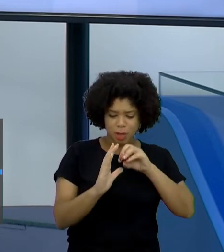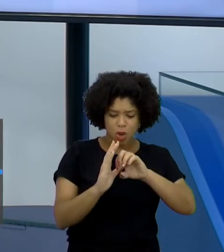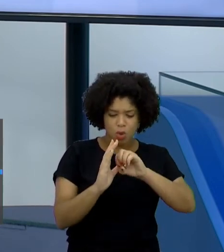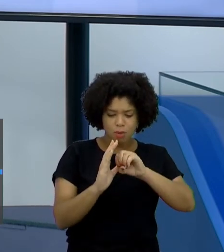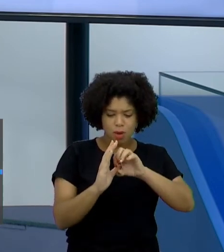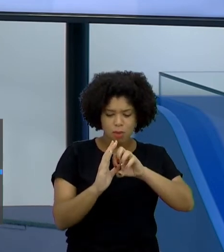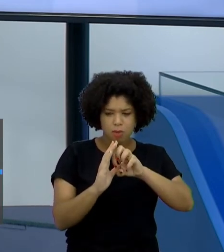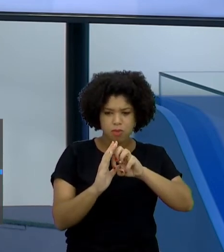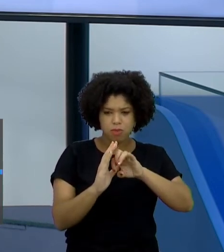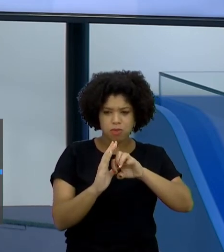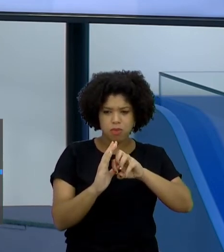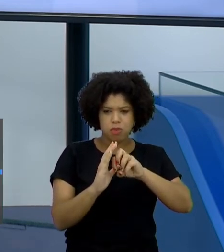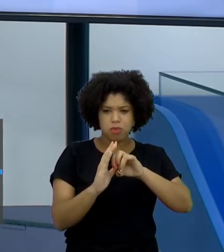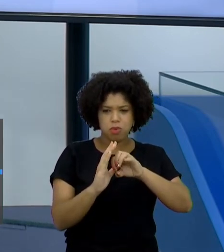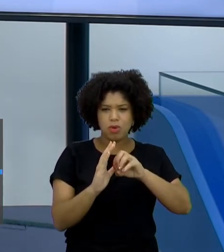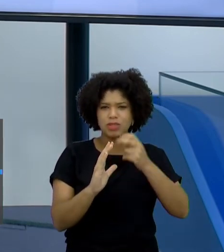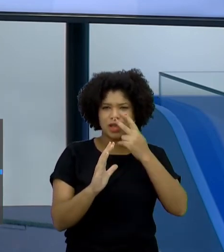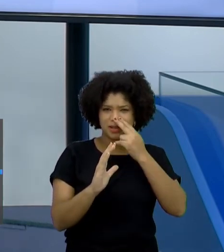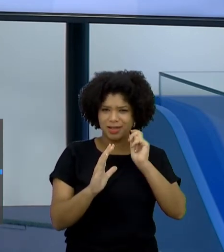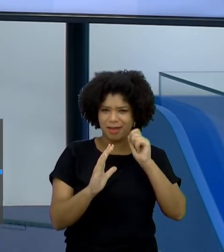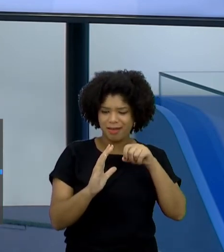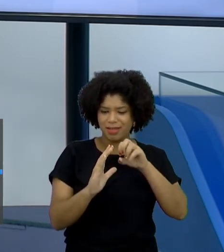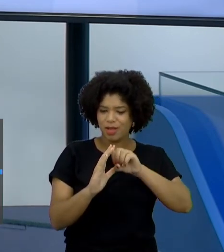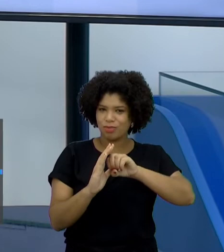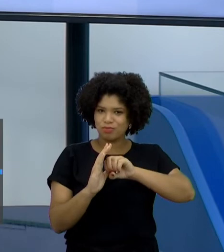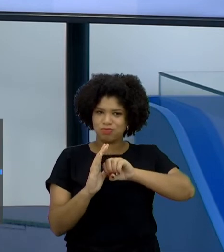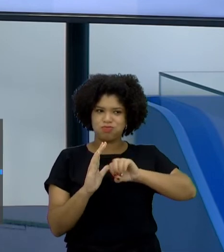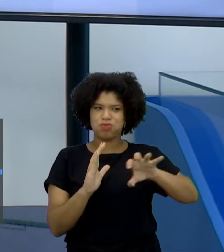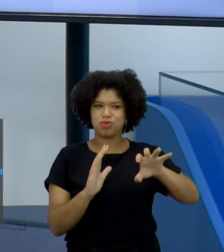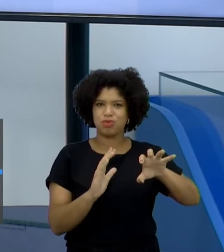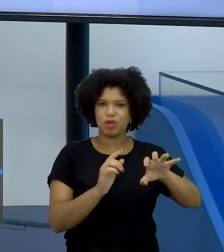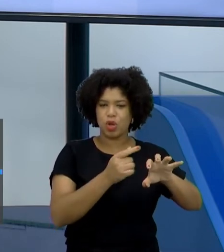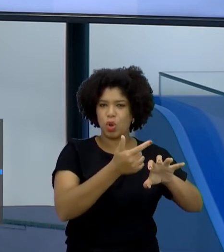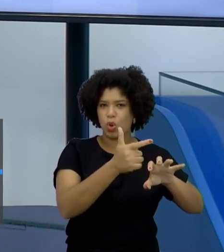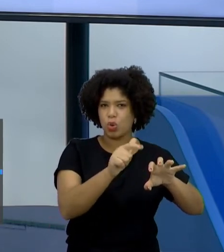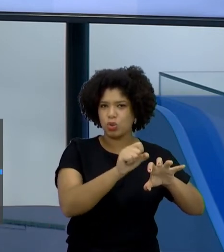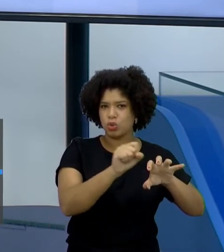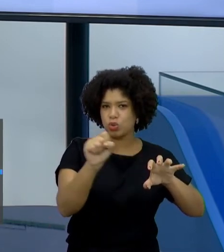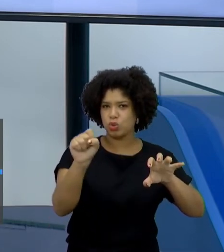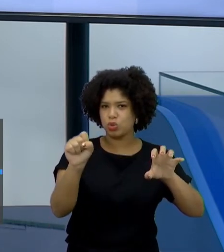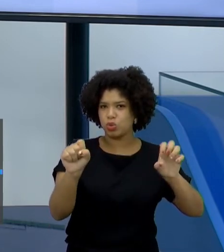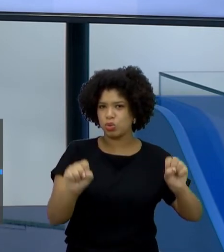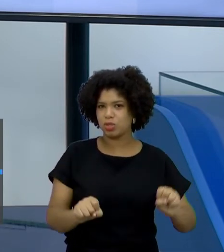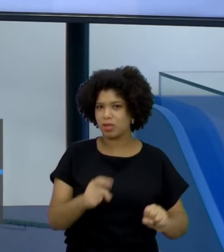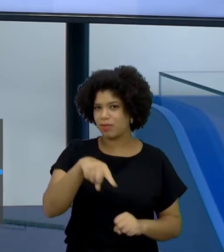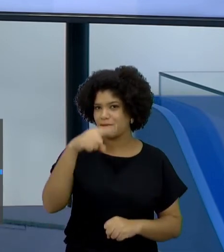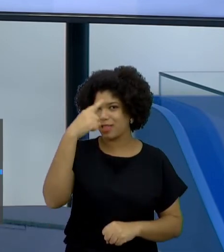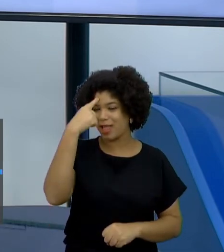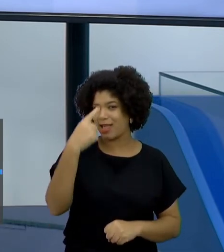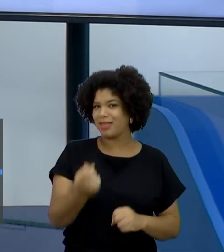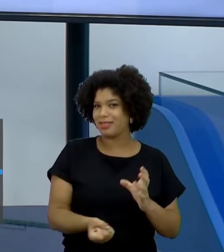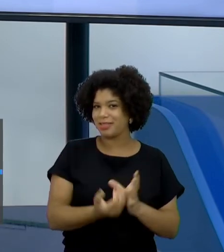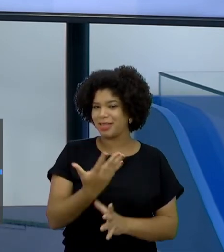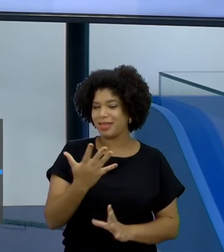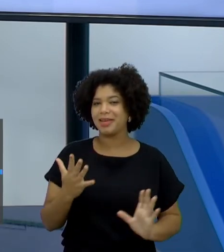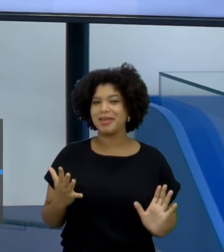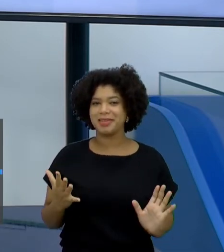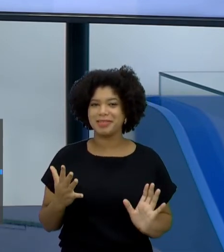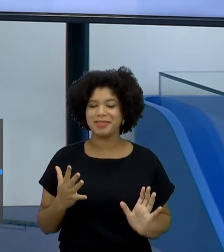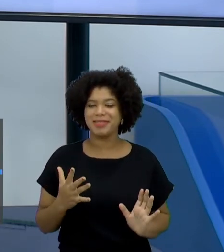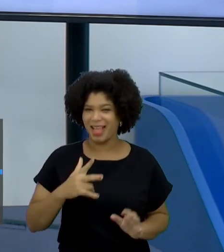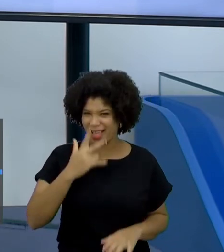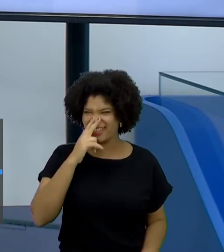será que não dá para eu pegar essa luz aí e jogar em algum sistema que você inventou, que você vai inventar, que você